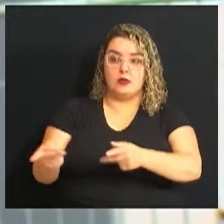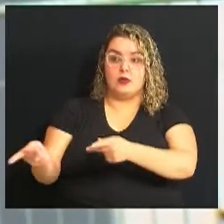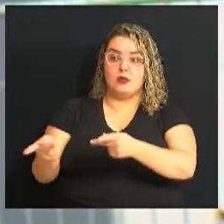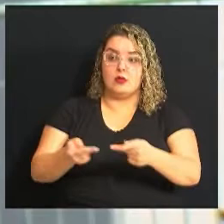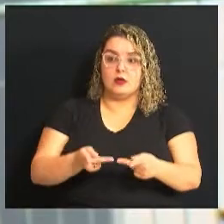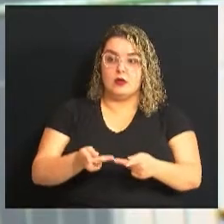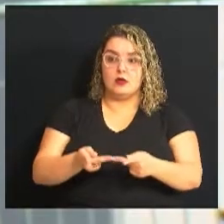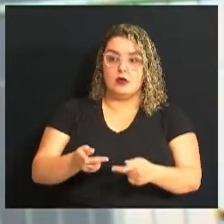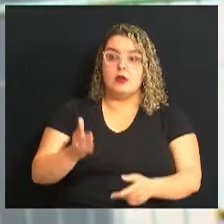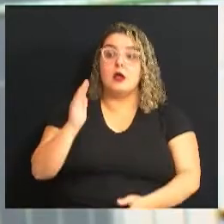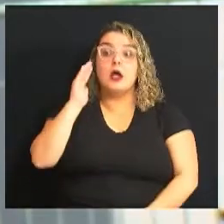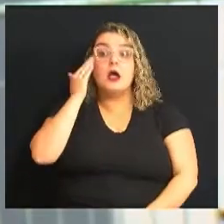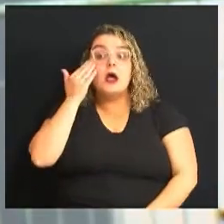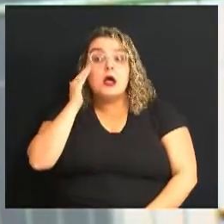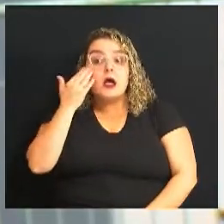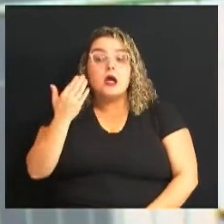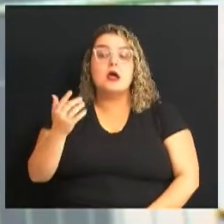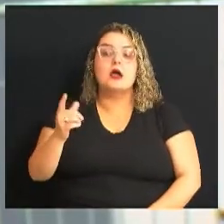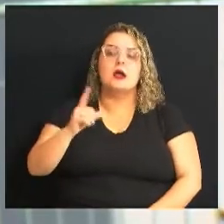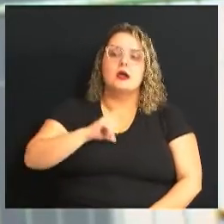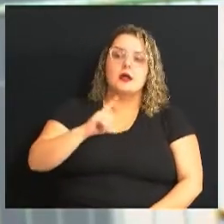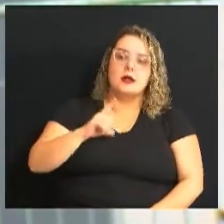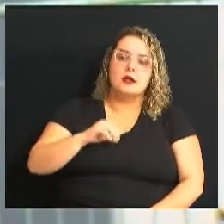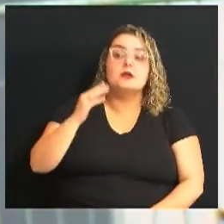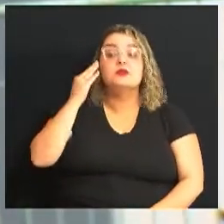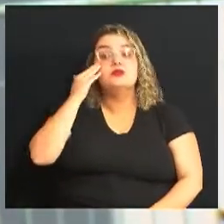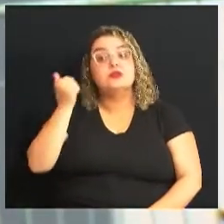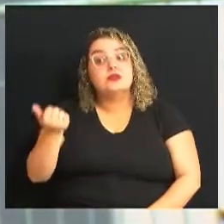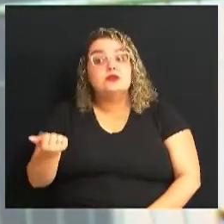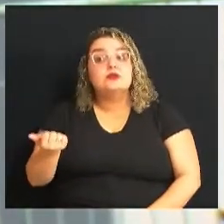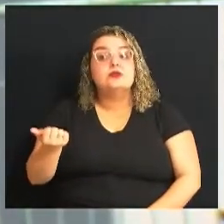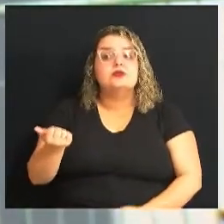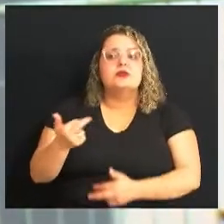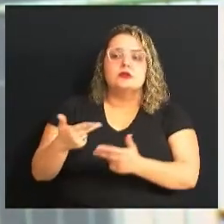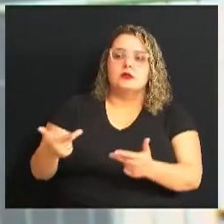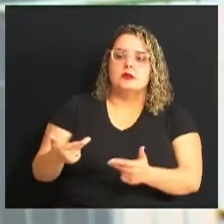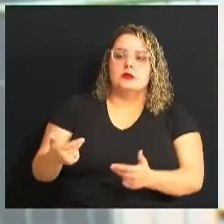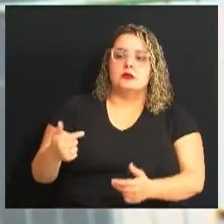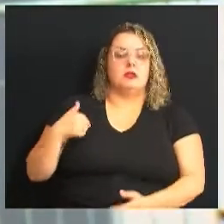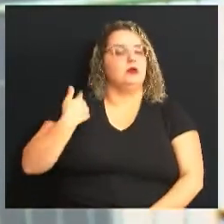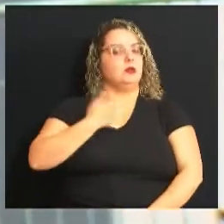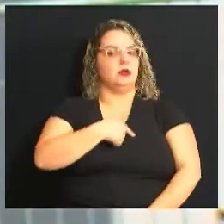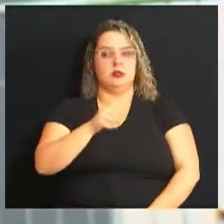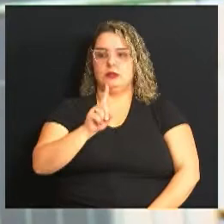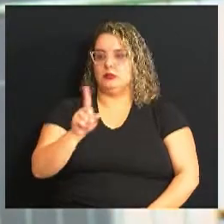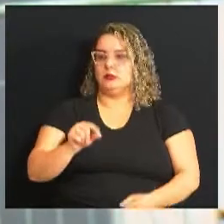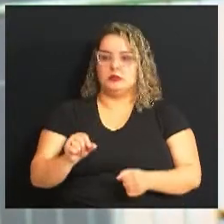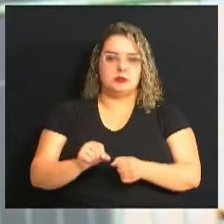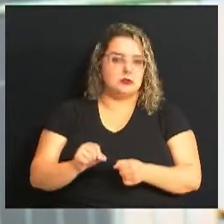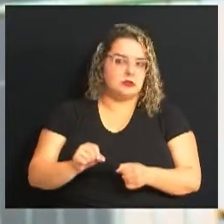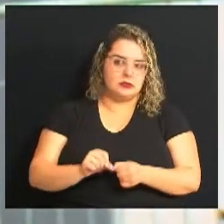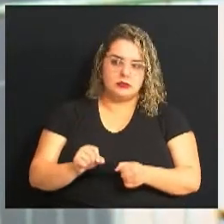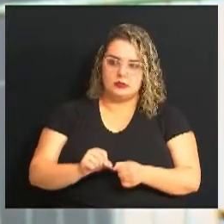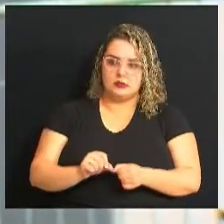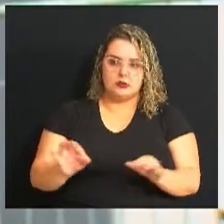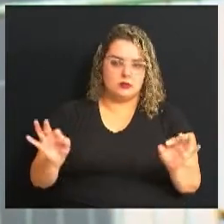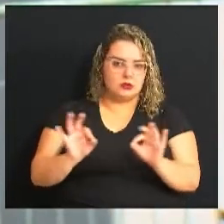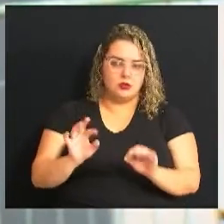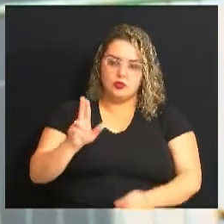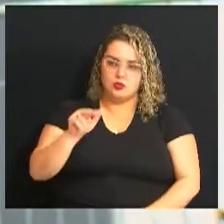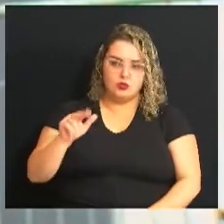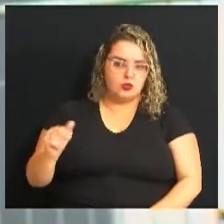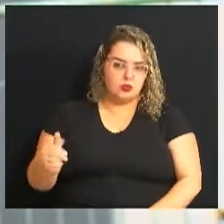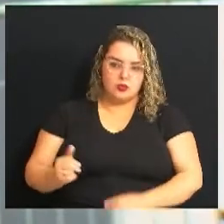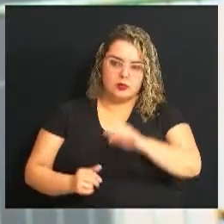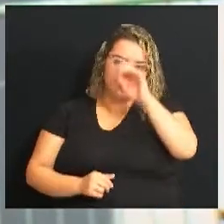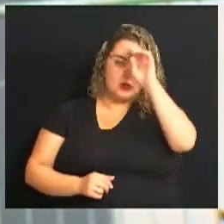ela entendia que ela tinha que saber algo. A gente não faz. A gente não faz em hipótese alguma, a gente não